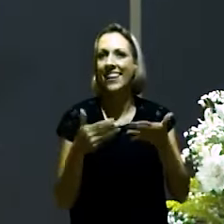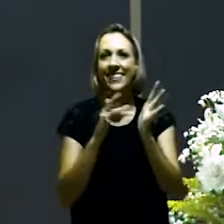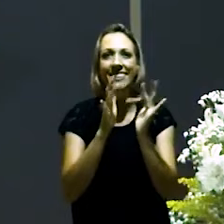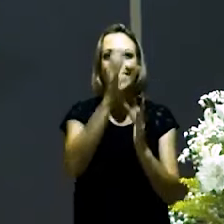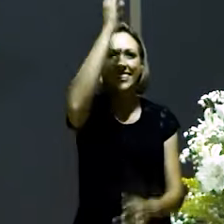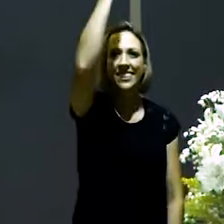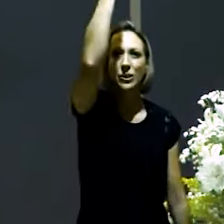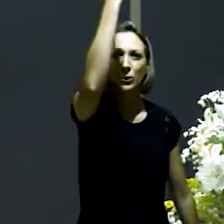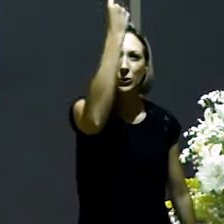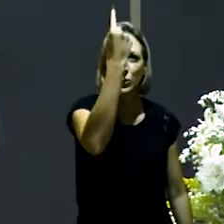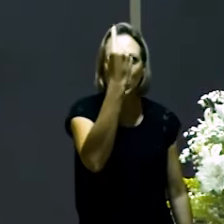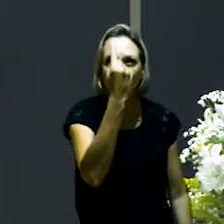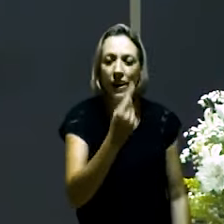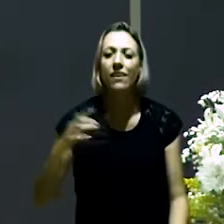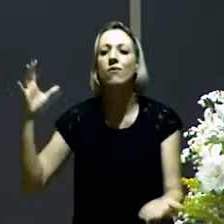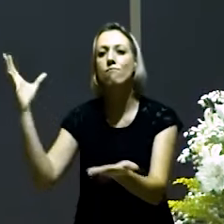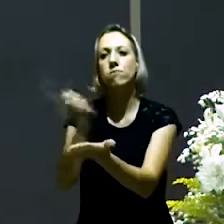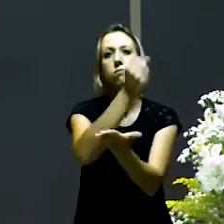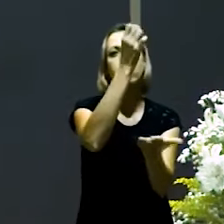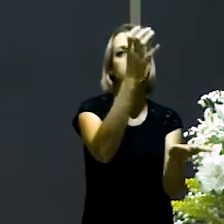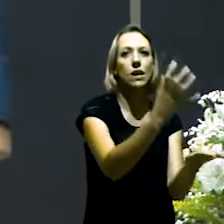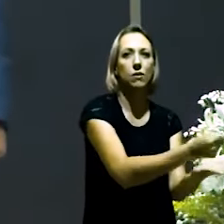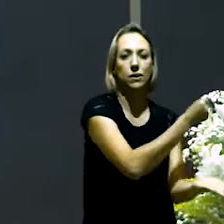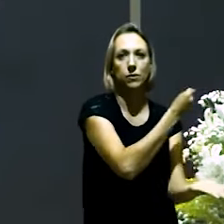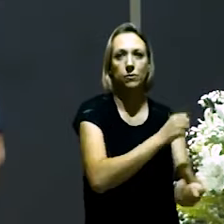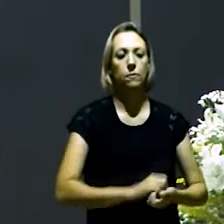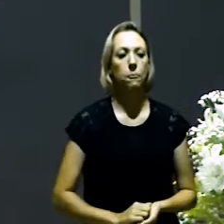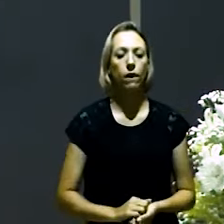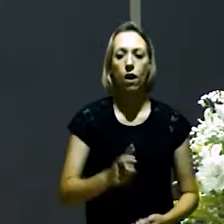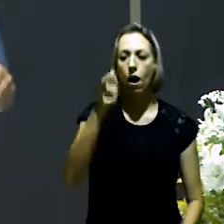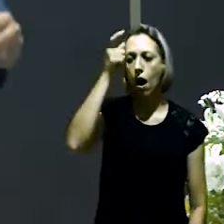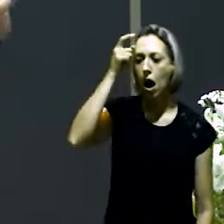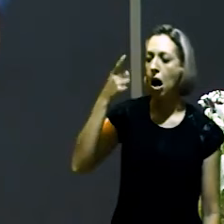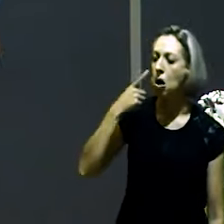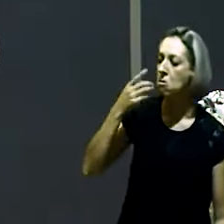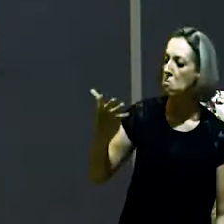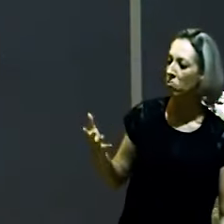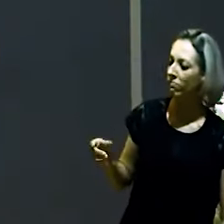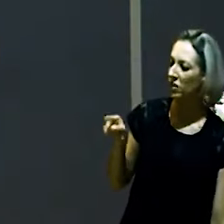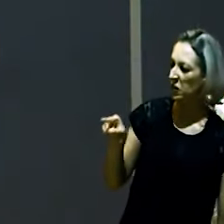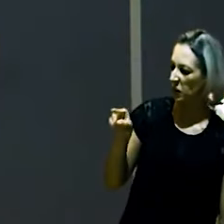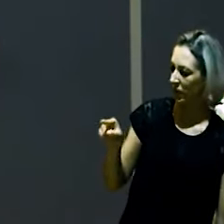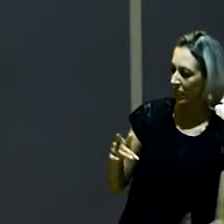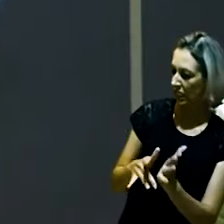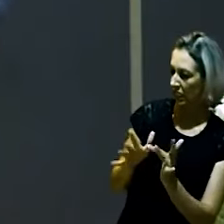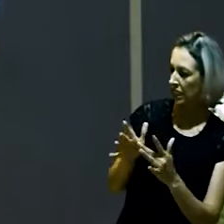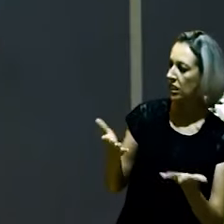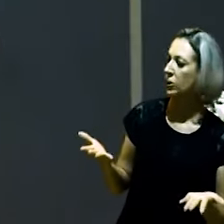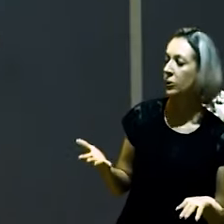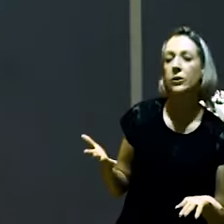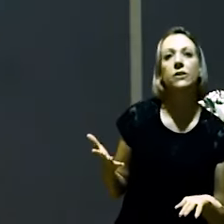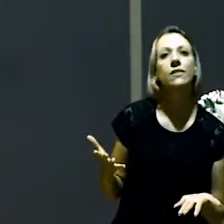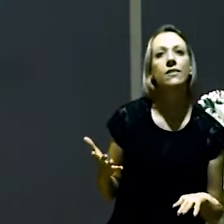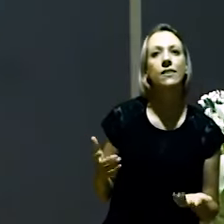chega, e como homem, Satanás tem que olhar para ele e saber que aquele homem, ele poderia parecer